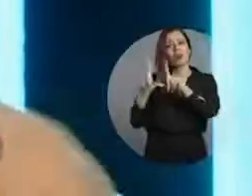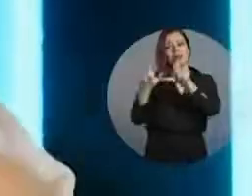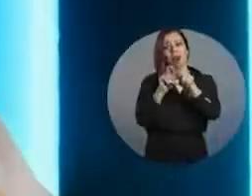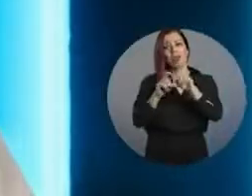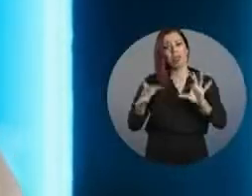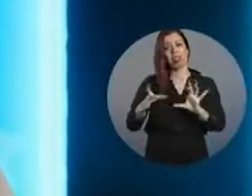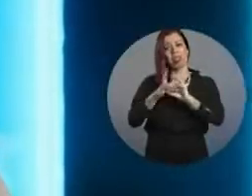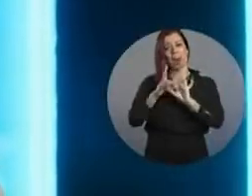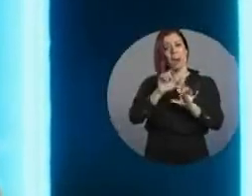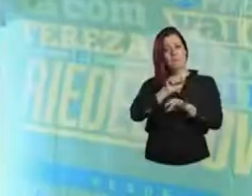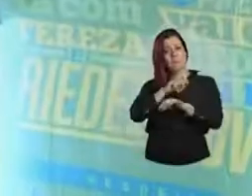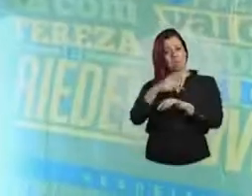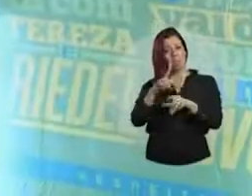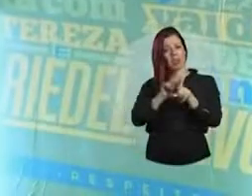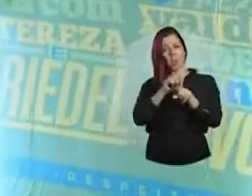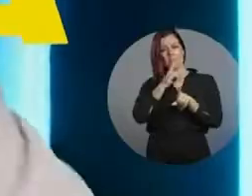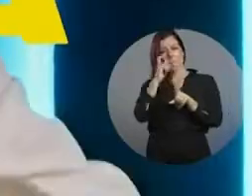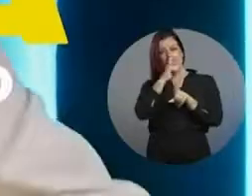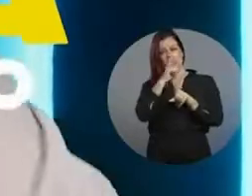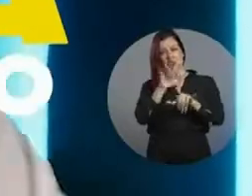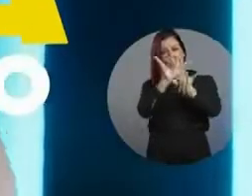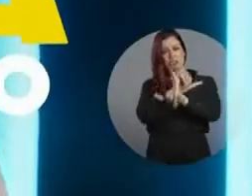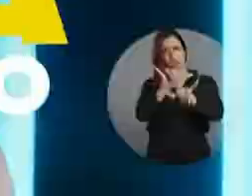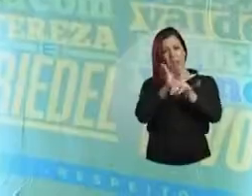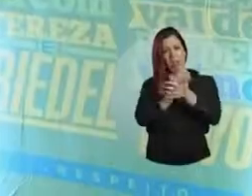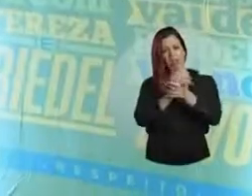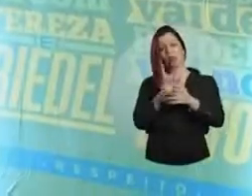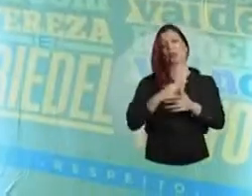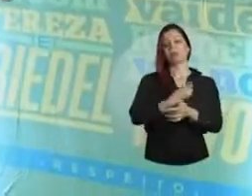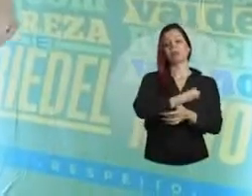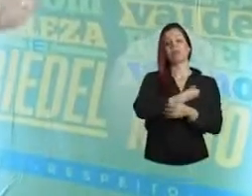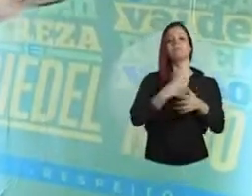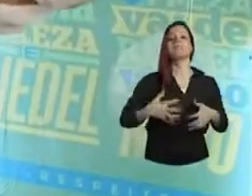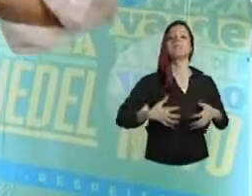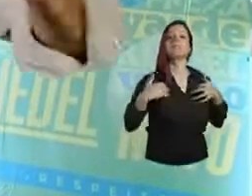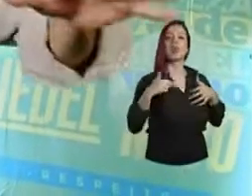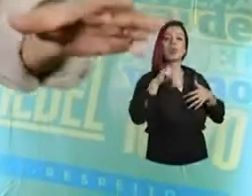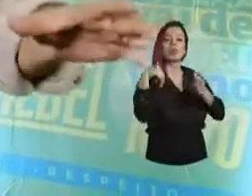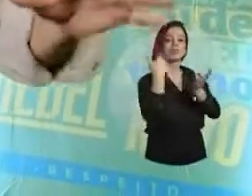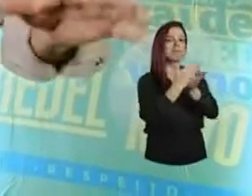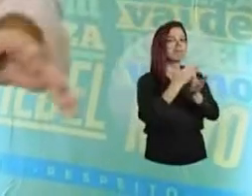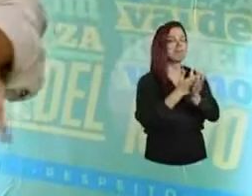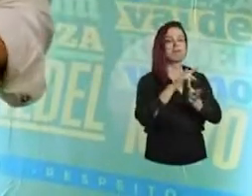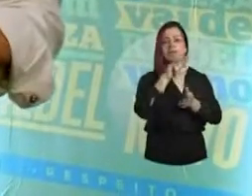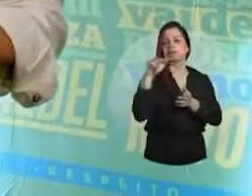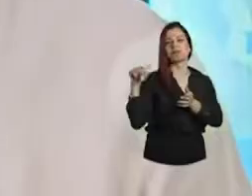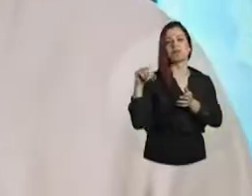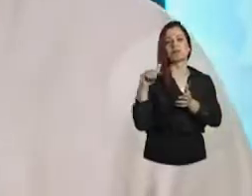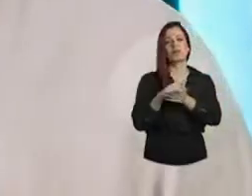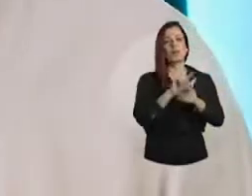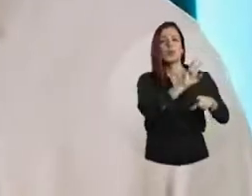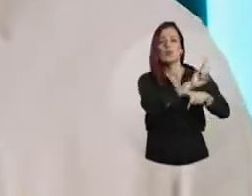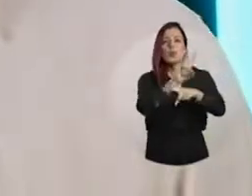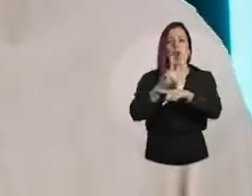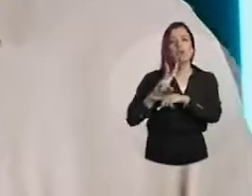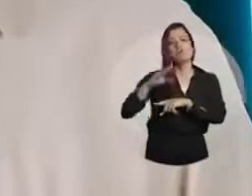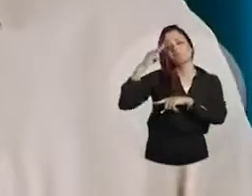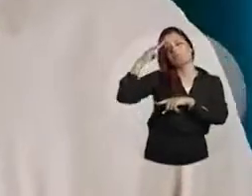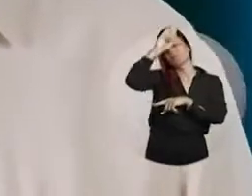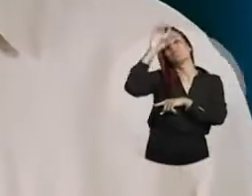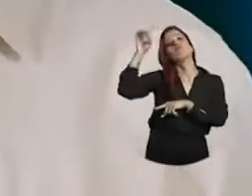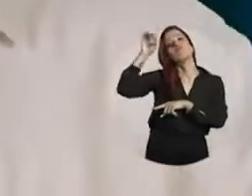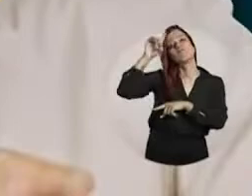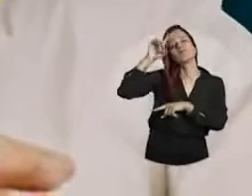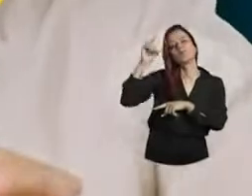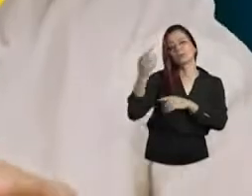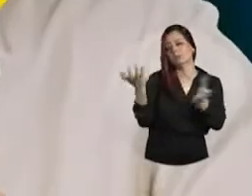falsas, me associando ao PT. Tudo mentira, tudo manipulação. Tenho uma vida honrada, nunca respondi a nenhum processo. Defendo o Bolsonaro todos